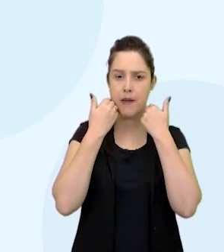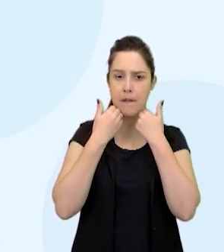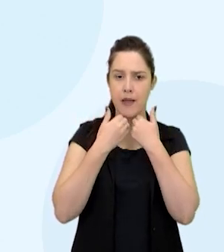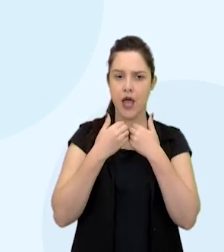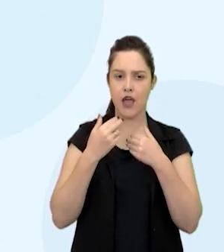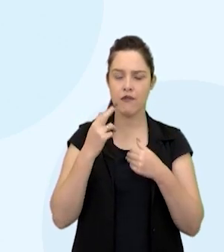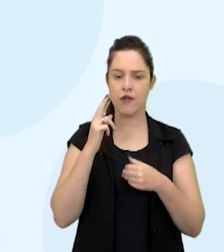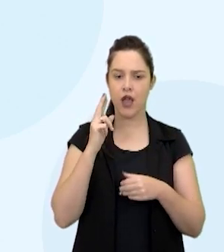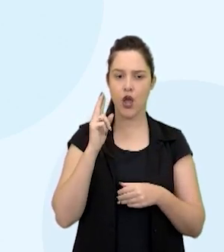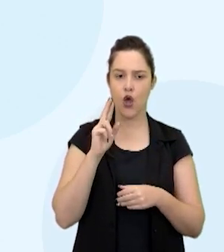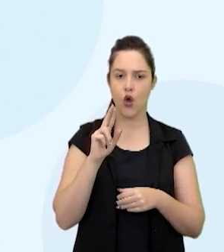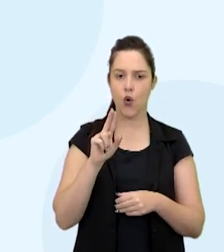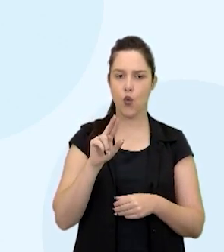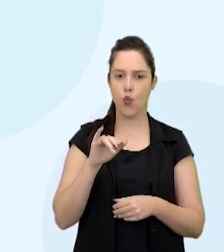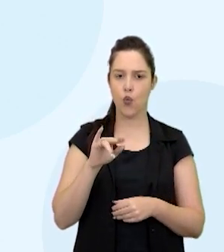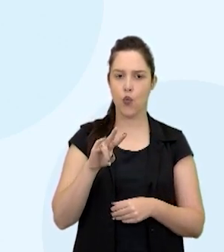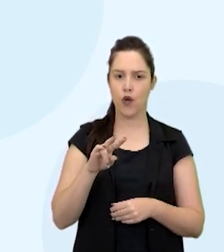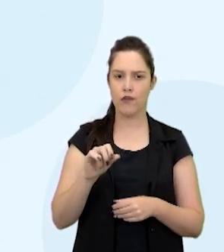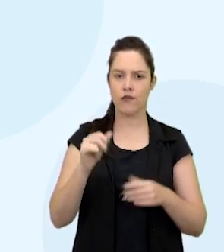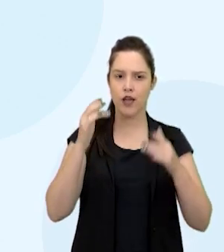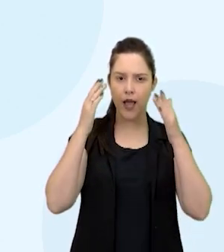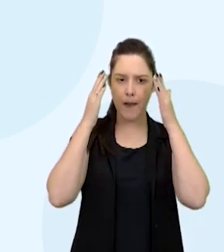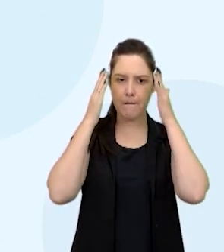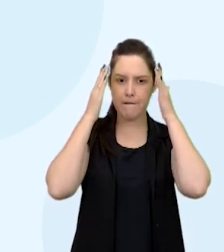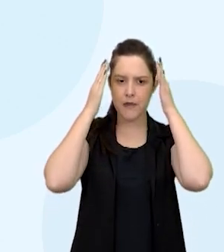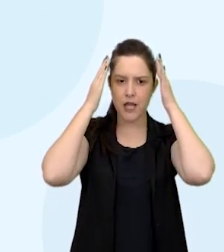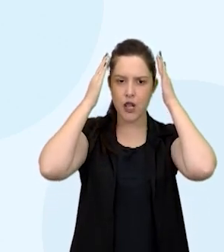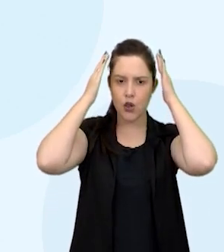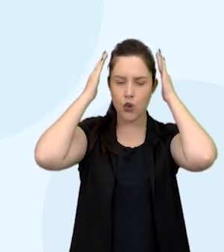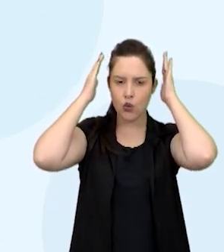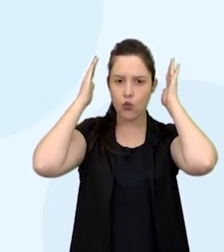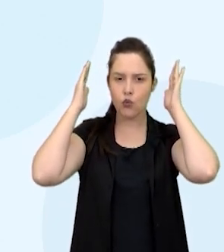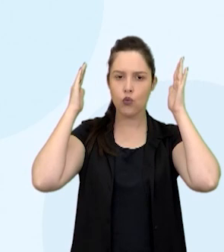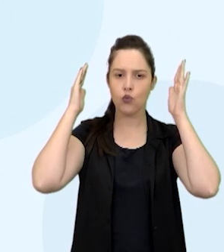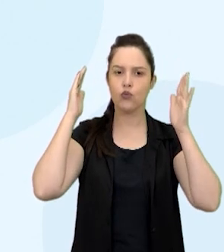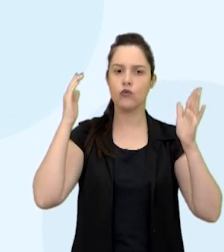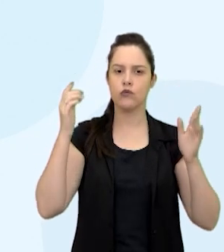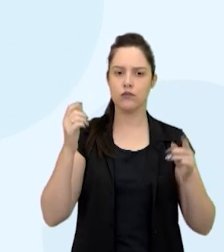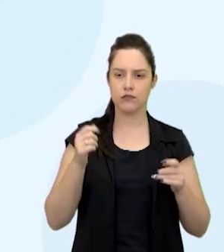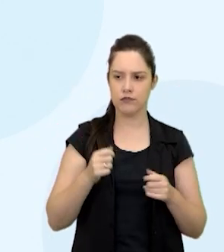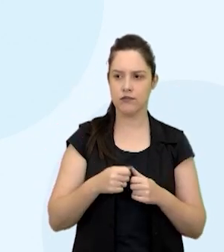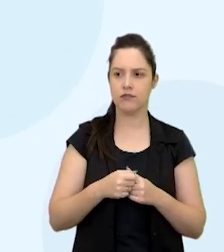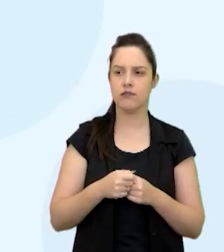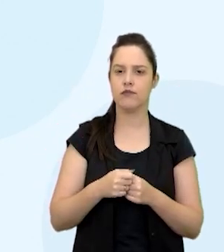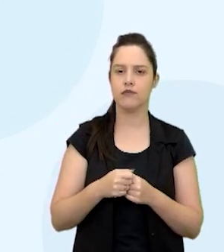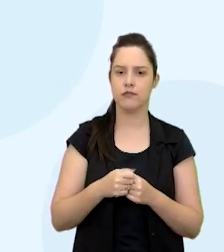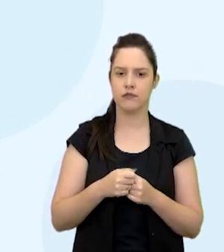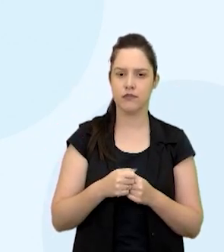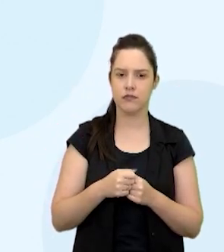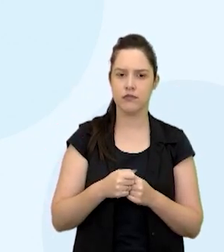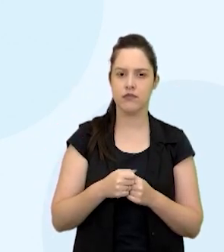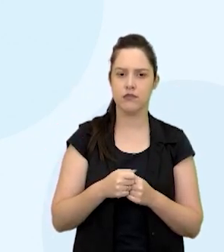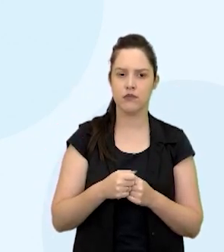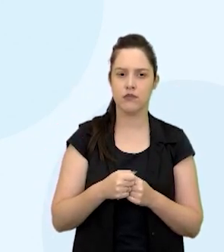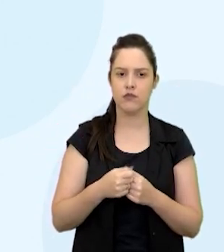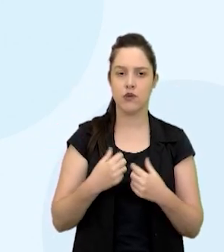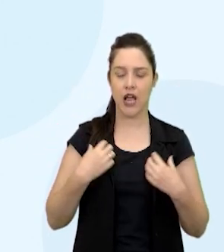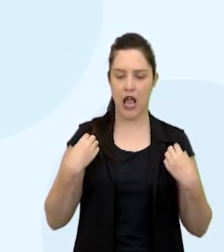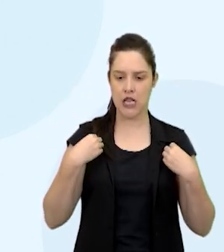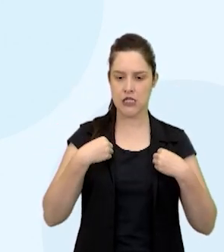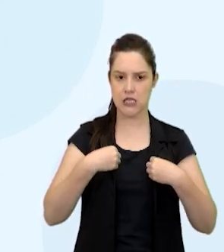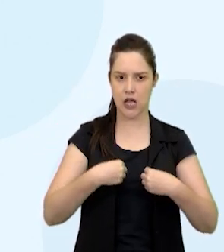ruiva. Sim. Cabelos já com entradas, por isso eu percebi a meia idade, né? Com umas entradas, cabelo penteado para trás. Um